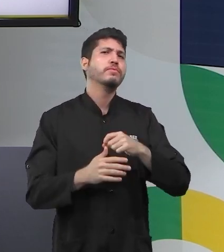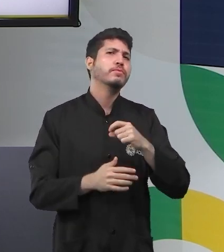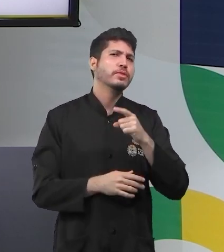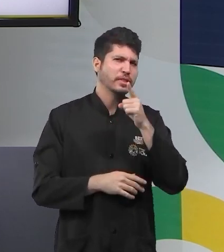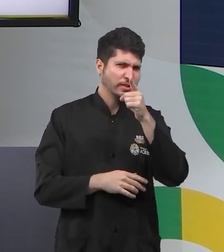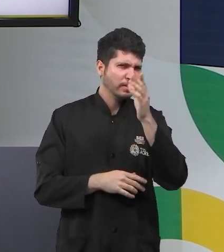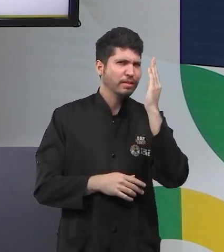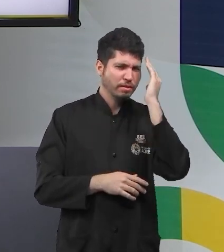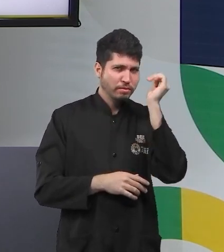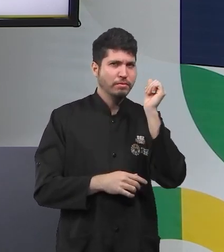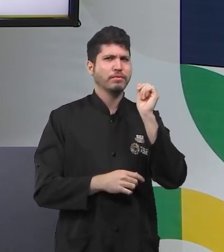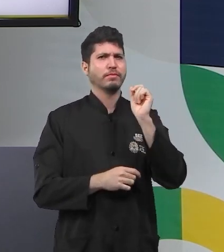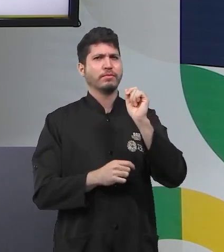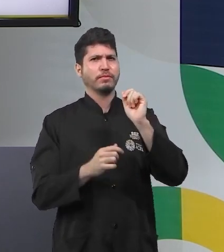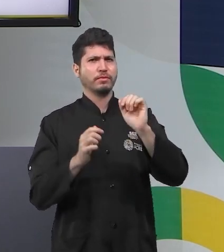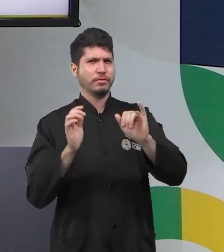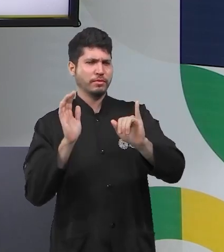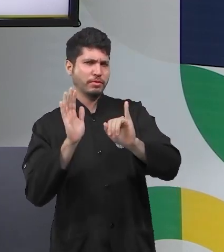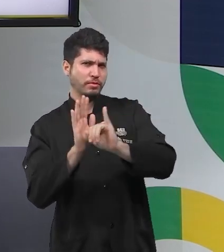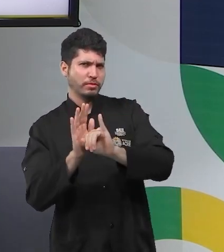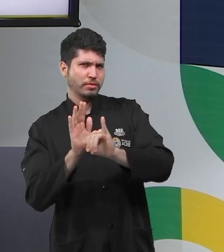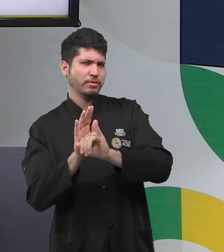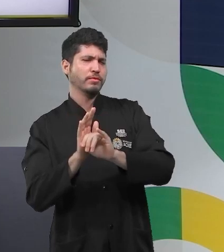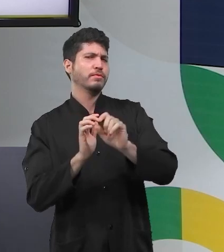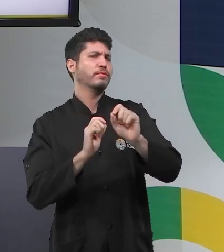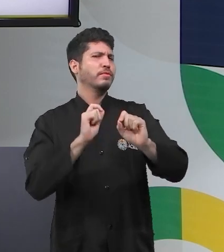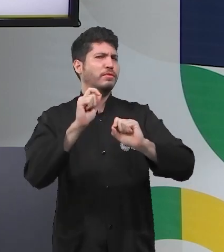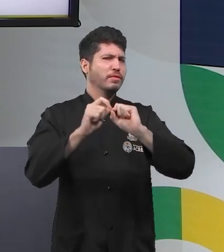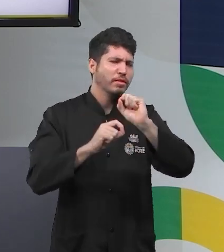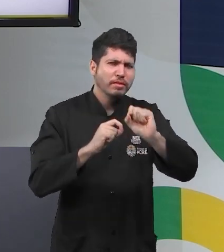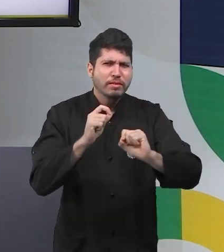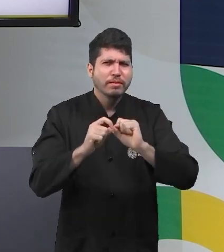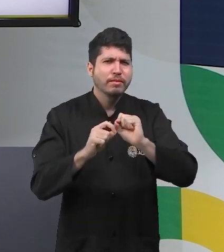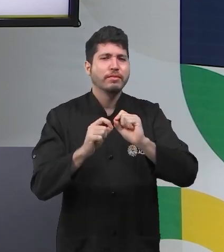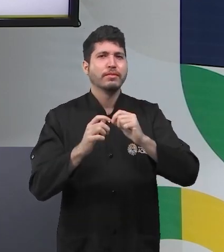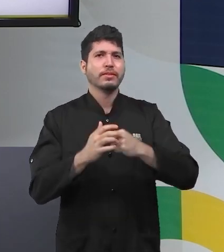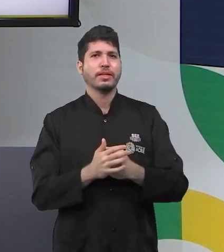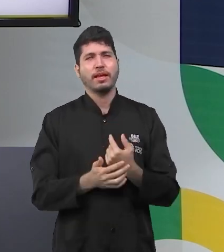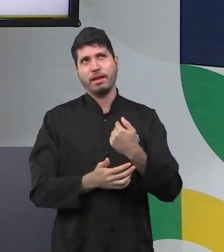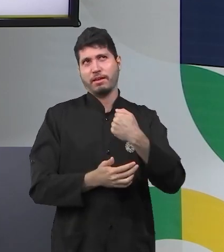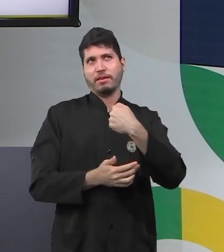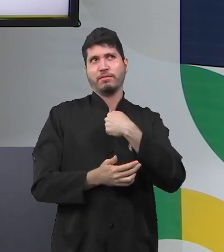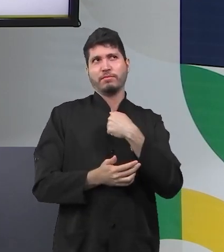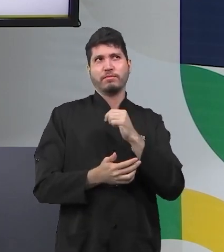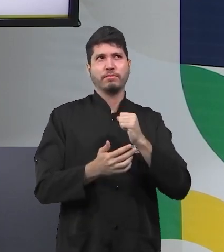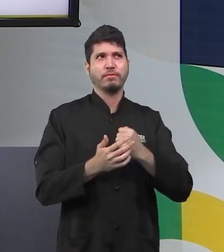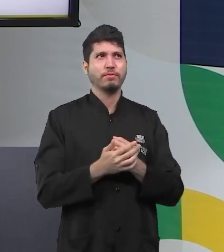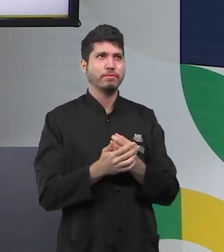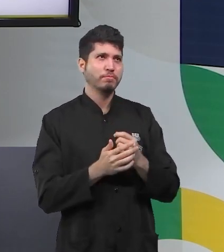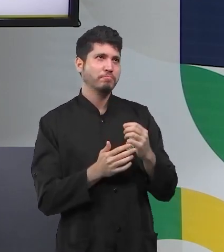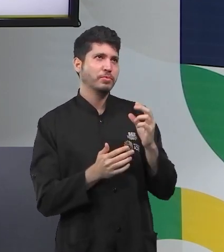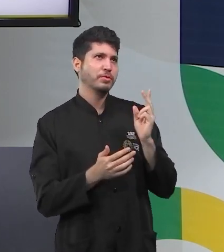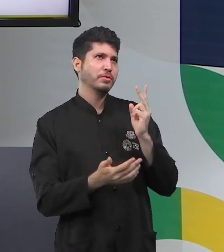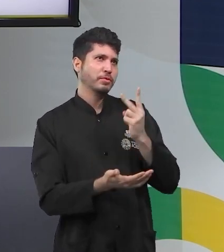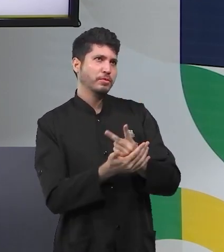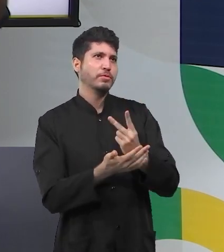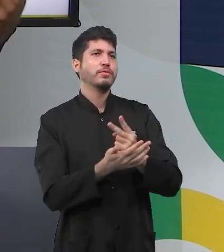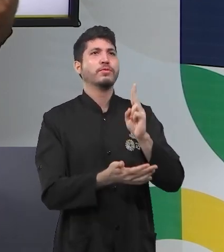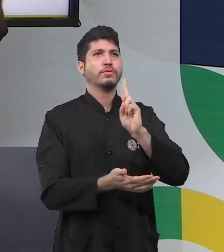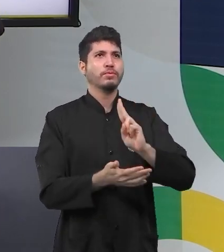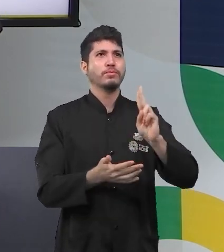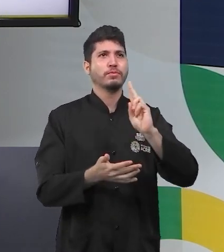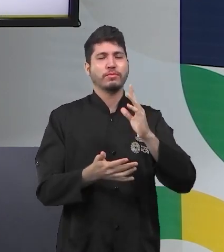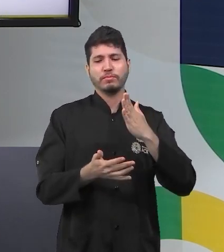identidade? Quando eu quero me identificar, eu pego minha carteira de identidade. O que é que faz que você